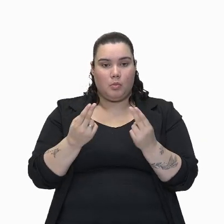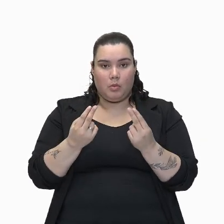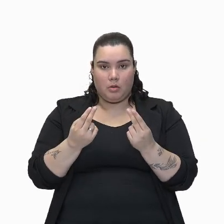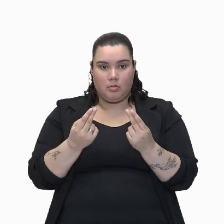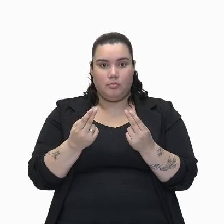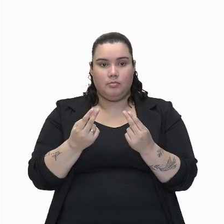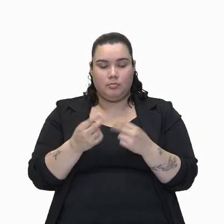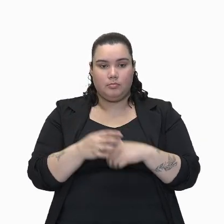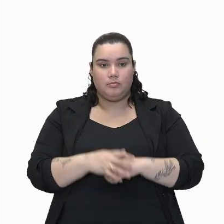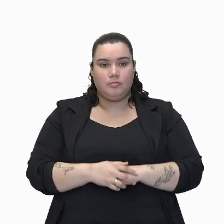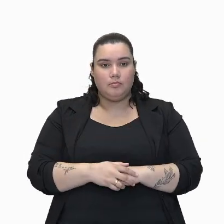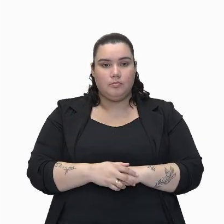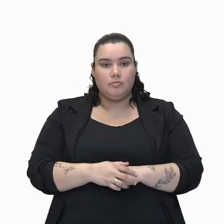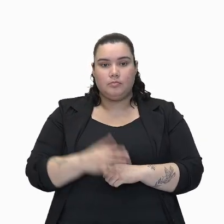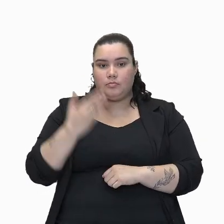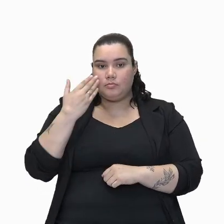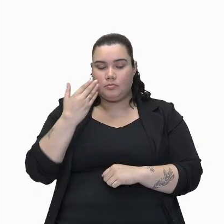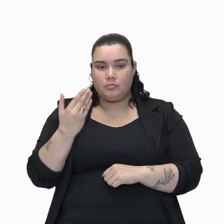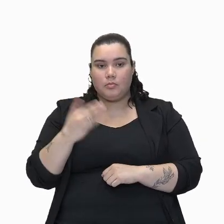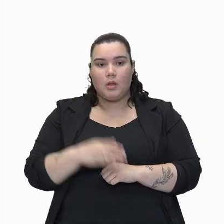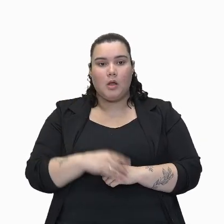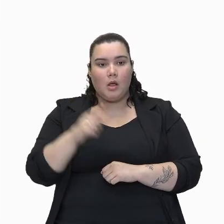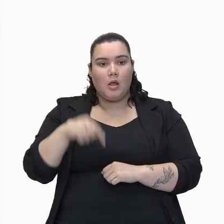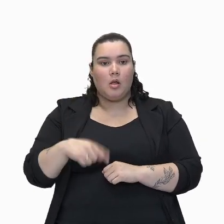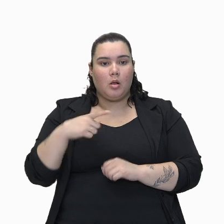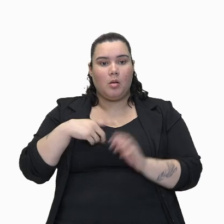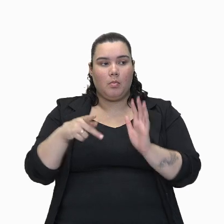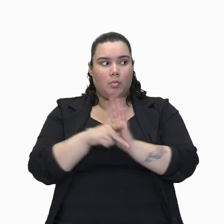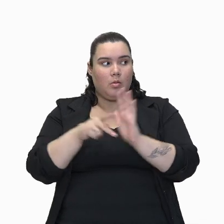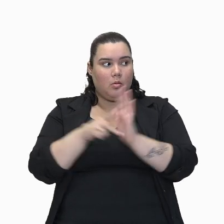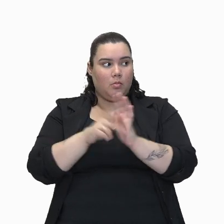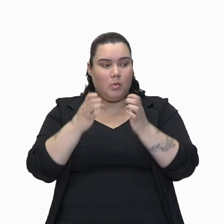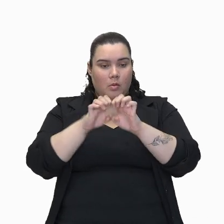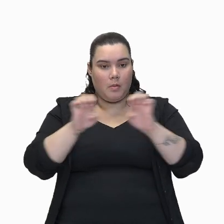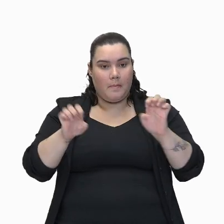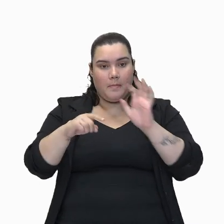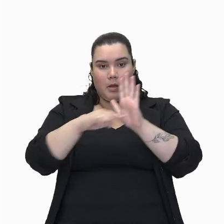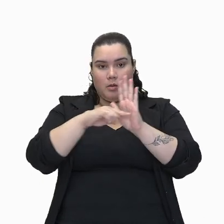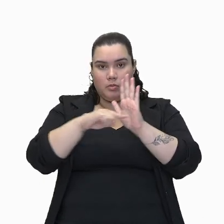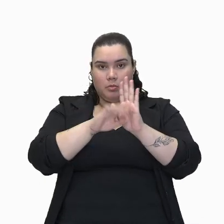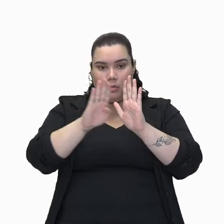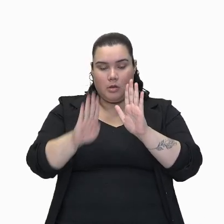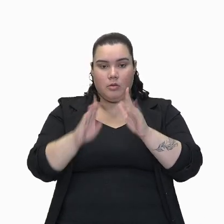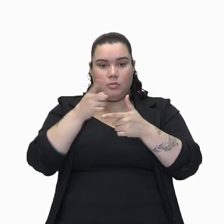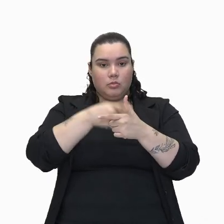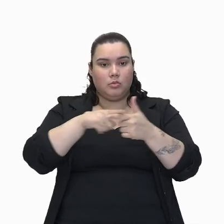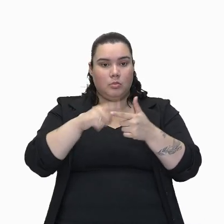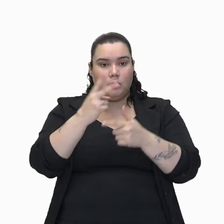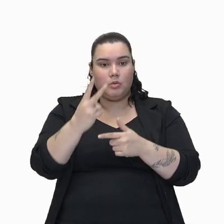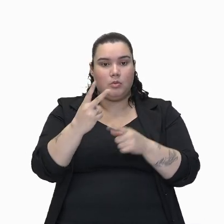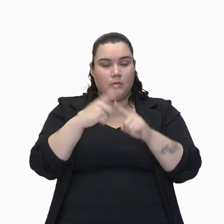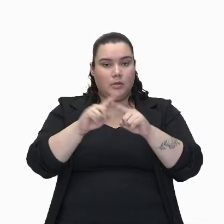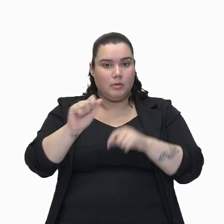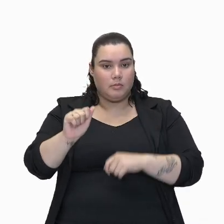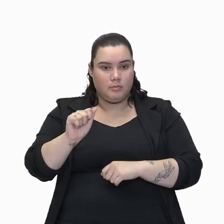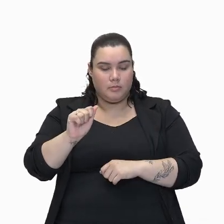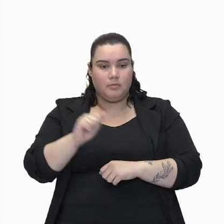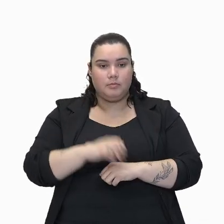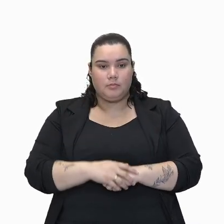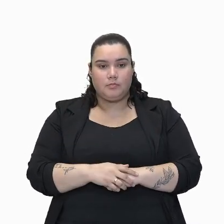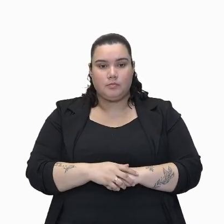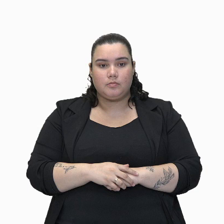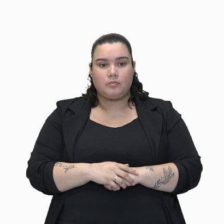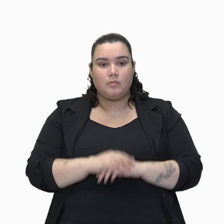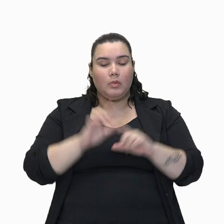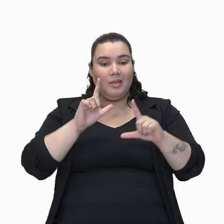iguais e elas vão ser dadas pela fórmula menos b sobre 2a. Agora, quando o